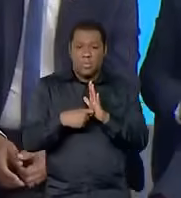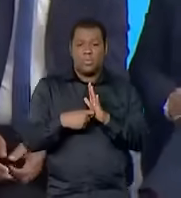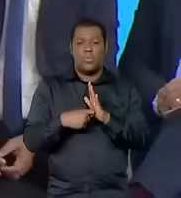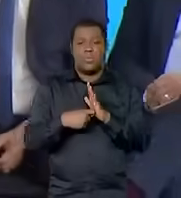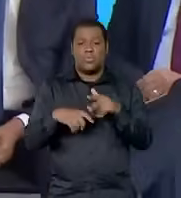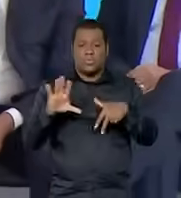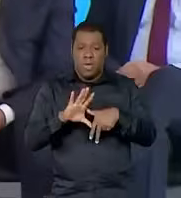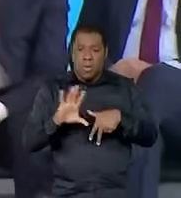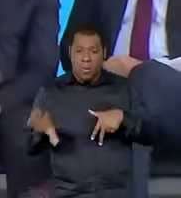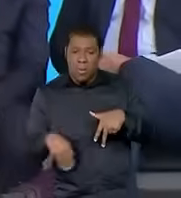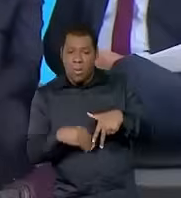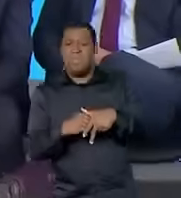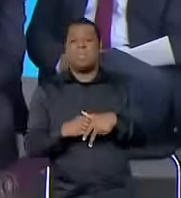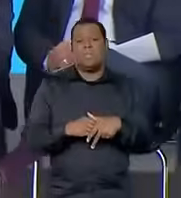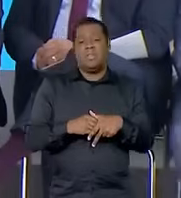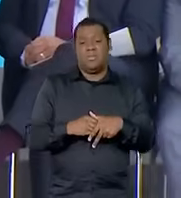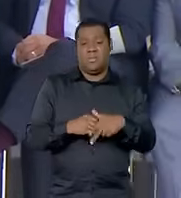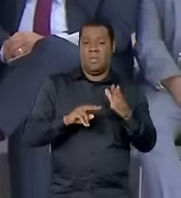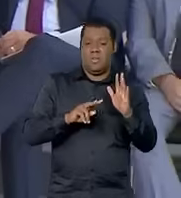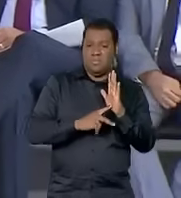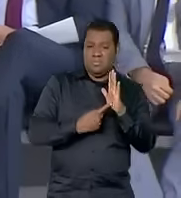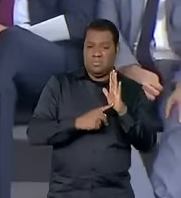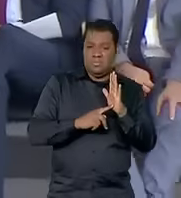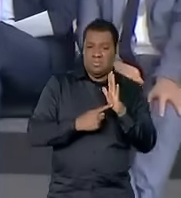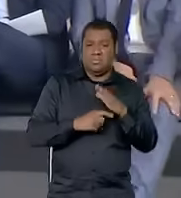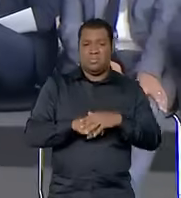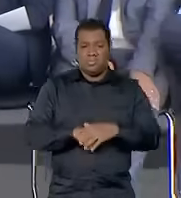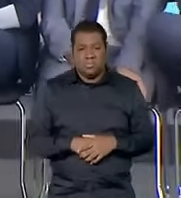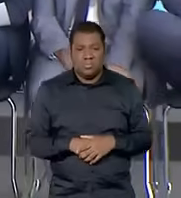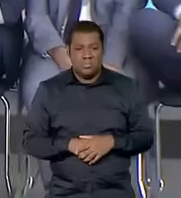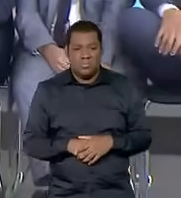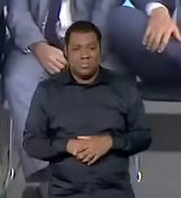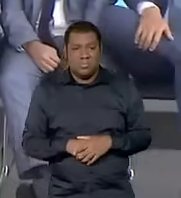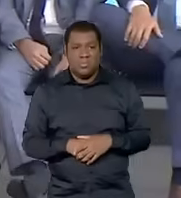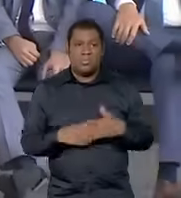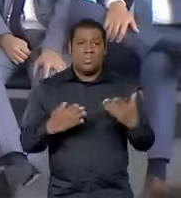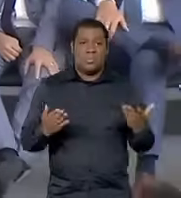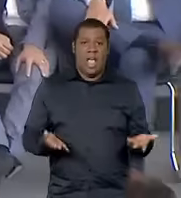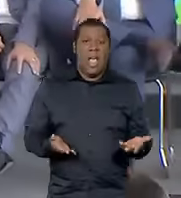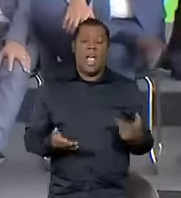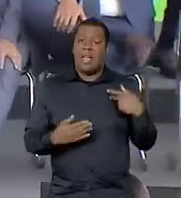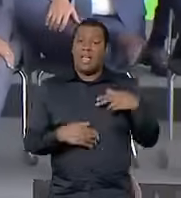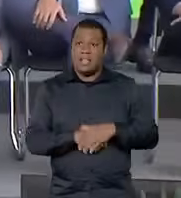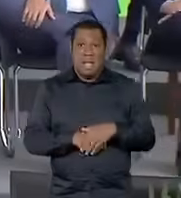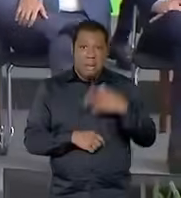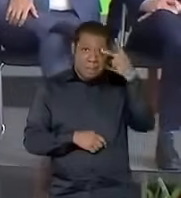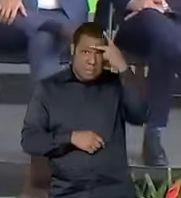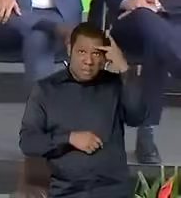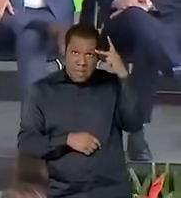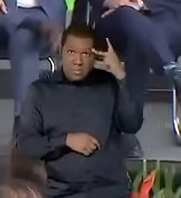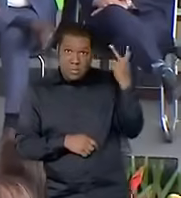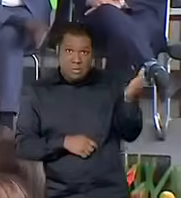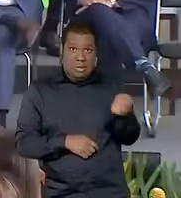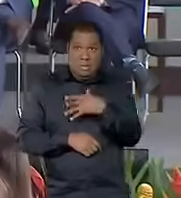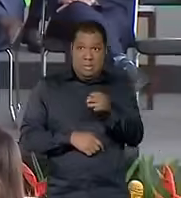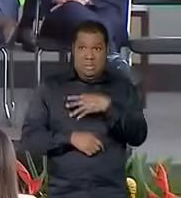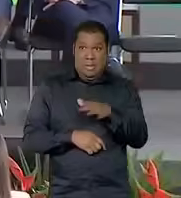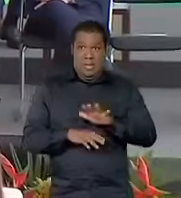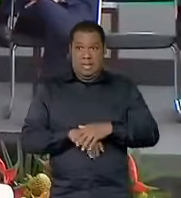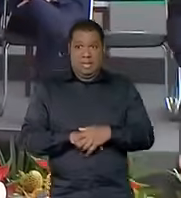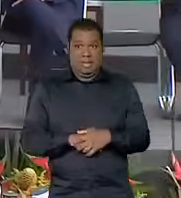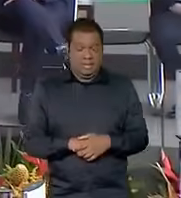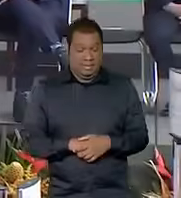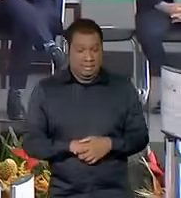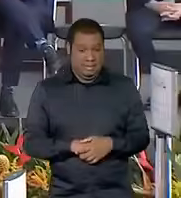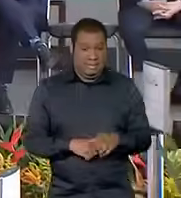Então essa denúncia já é própria para você não acreditar no povo. Não dê para ele fazer, porque ele não